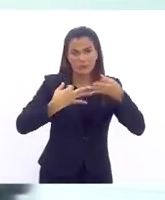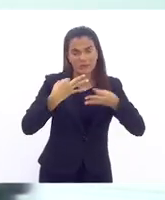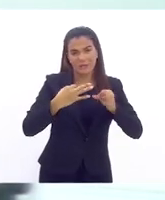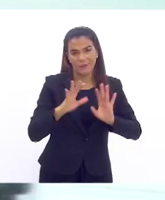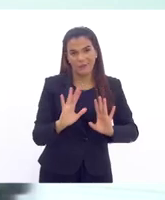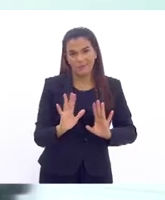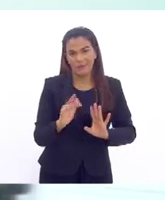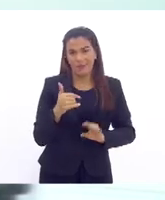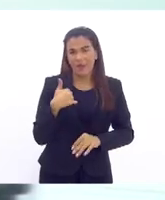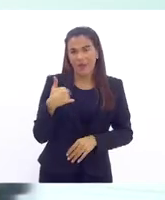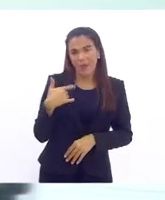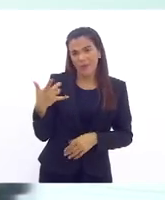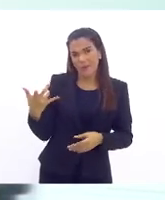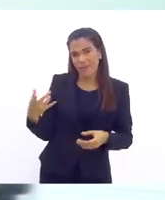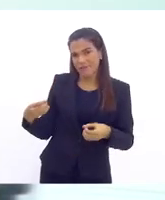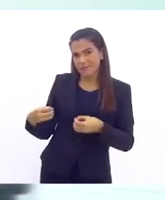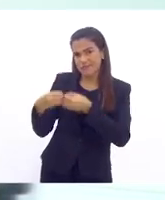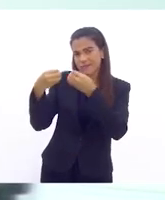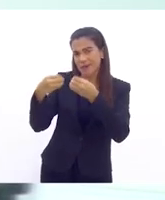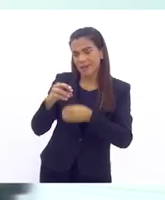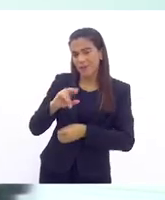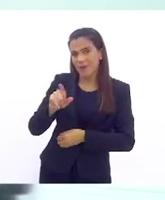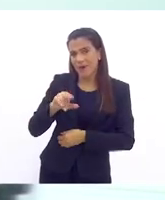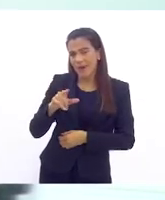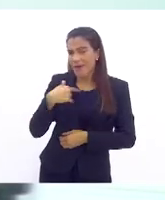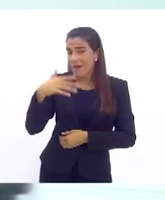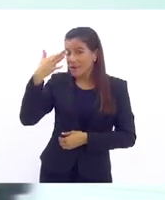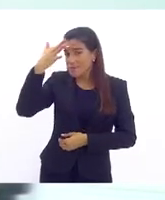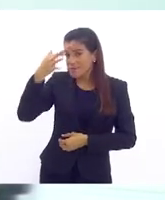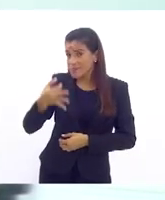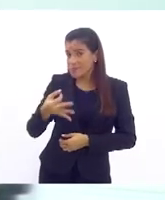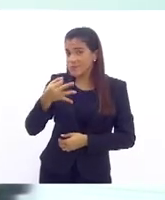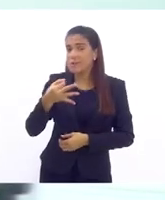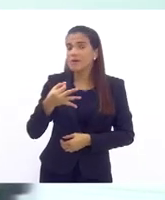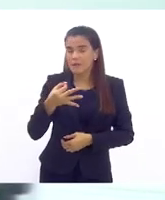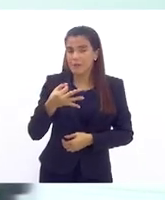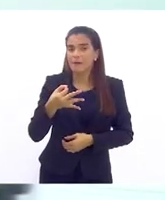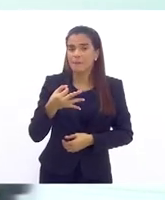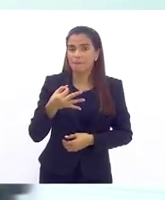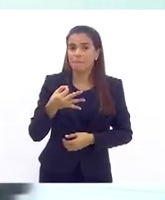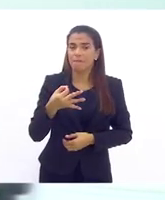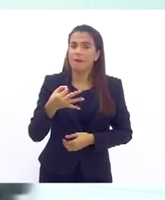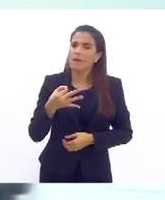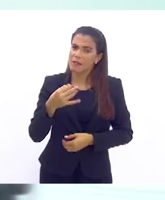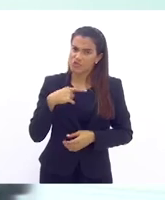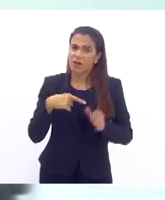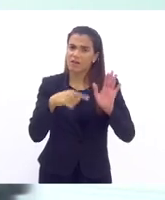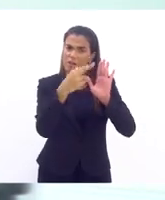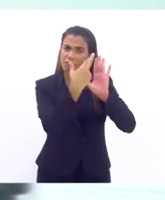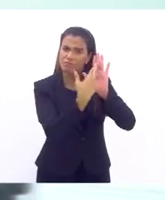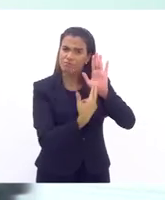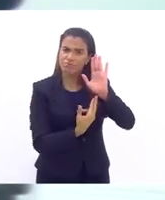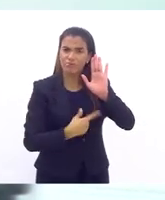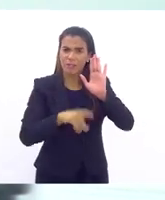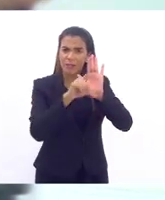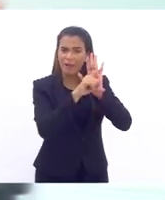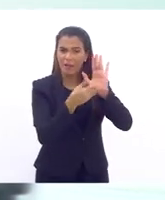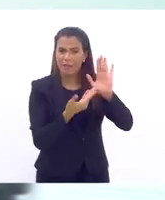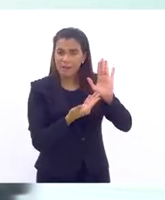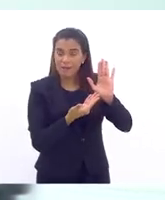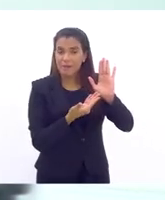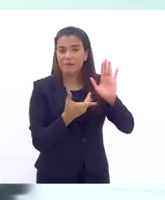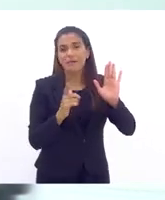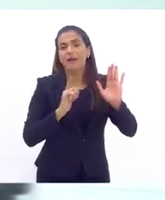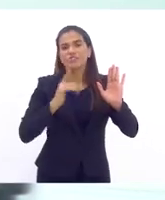é brindando não tá afastado consenso né Tá previsto até porque a gente tem certeza de que